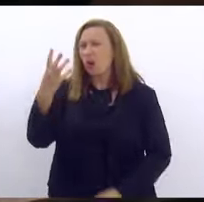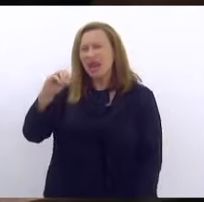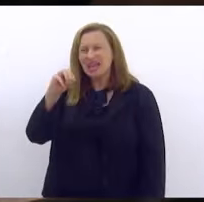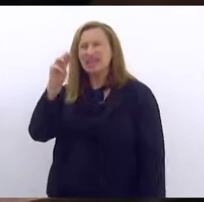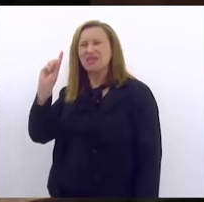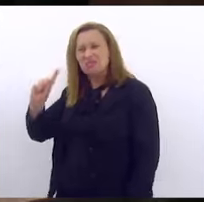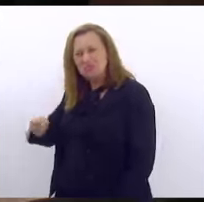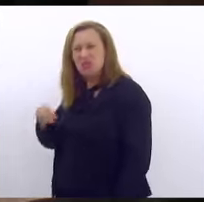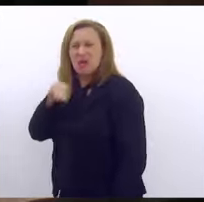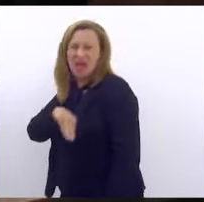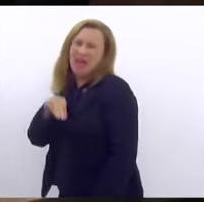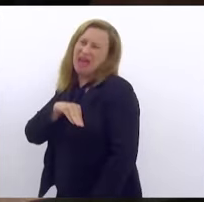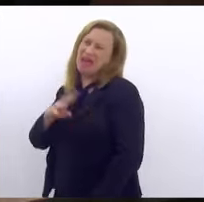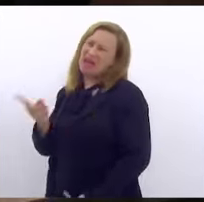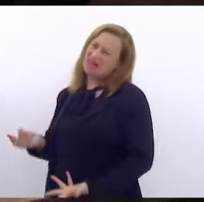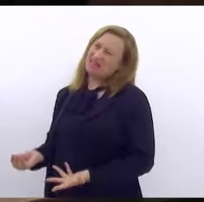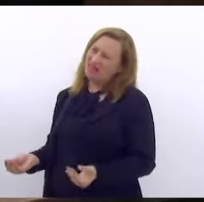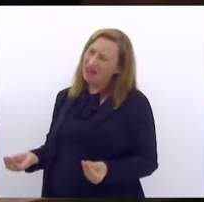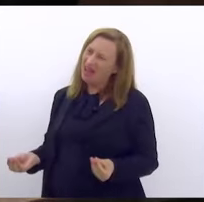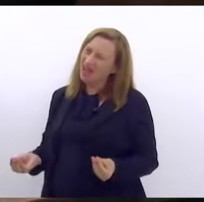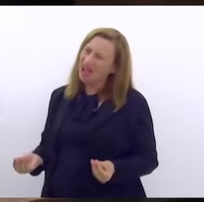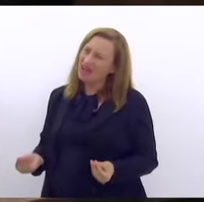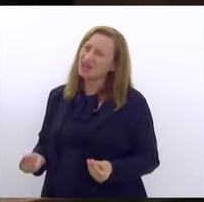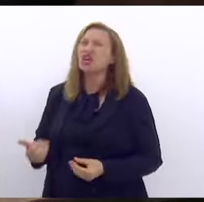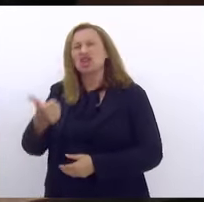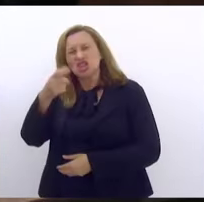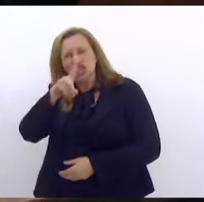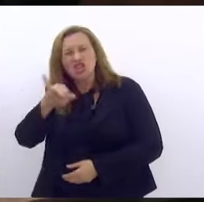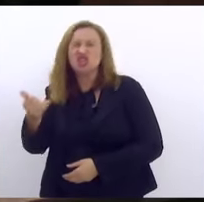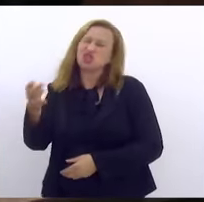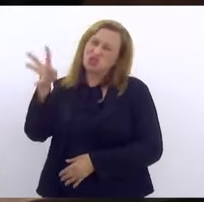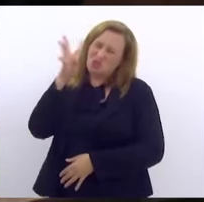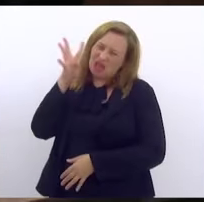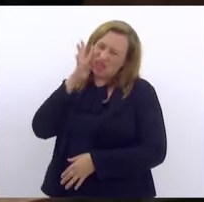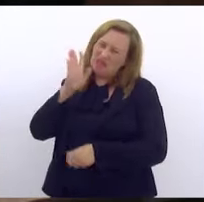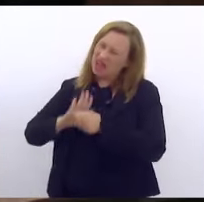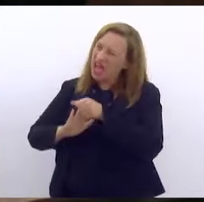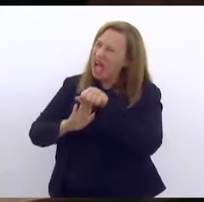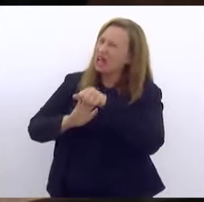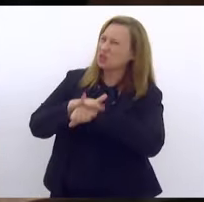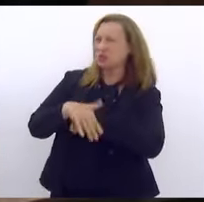vai ficar botando carro para dentro 10 horas da noite, dia de quarta-feira. E aí,